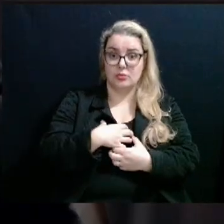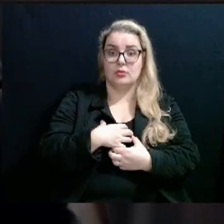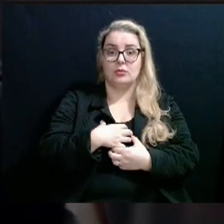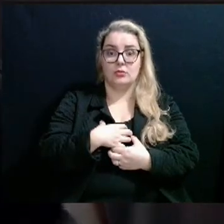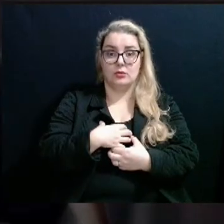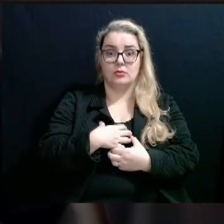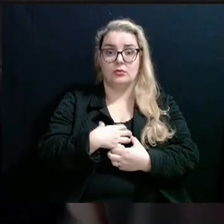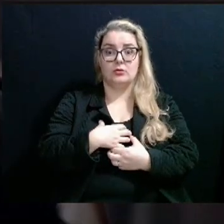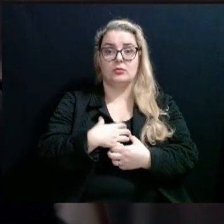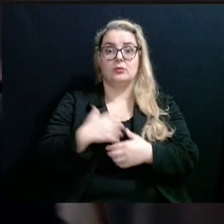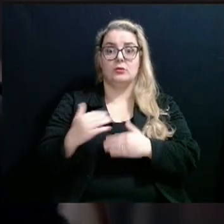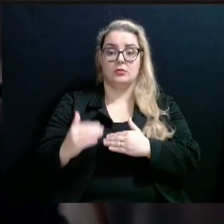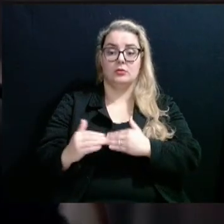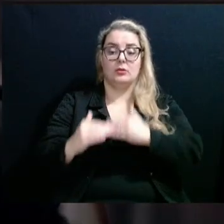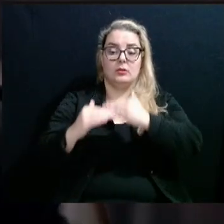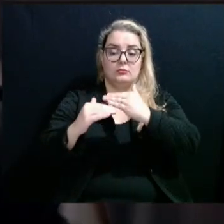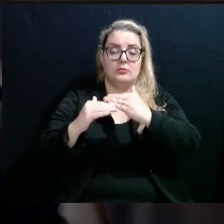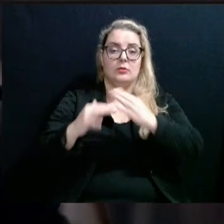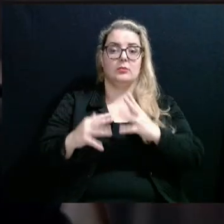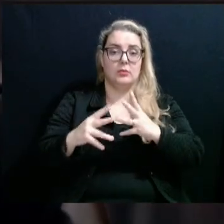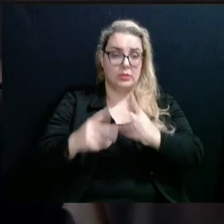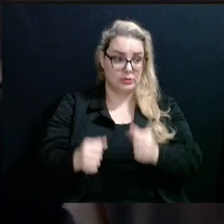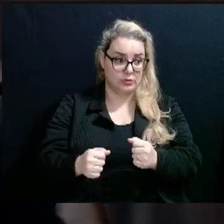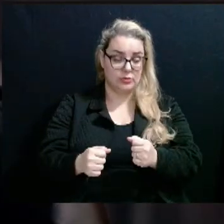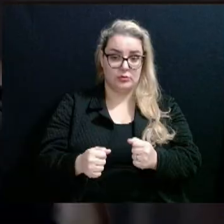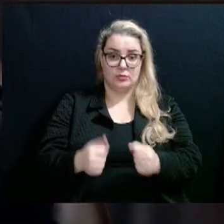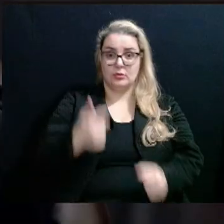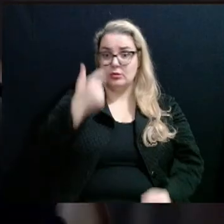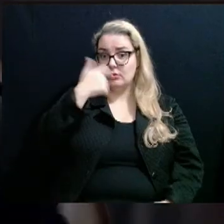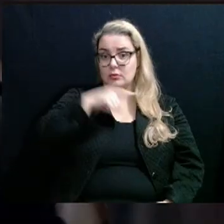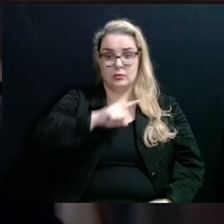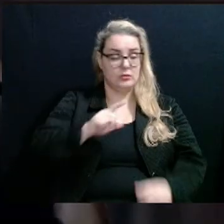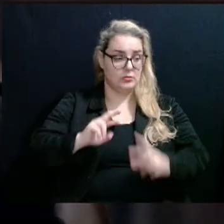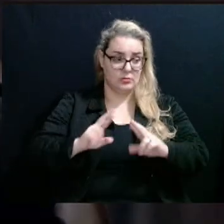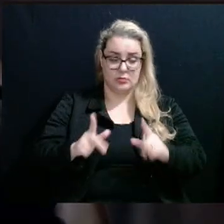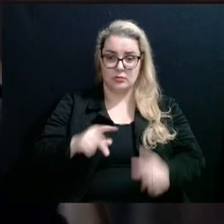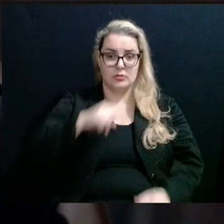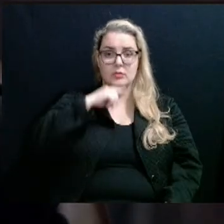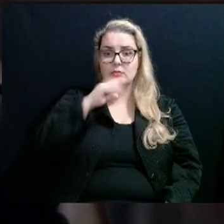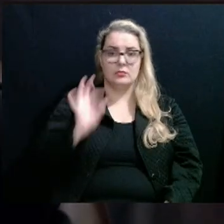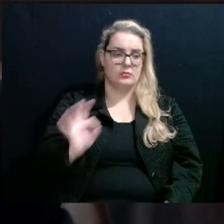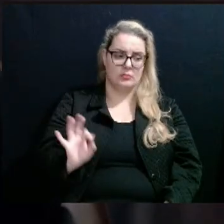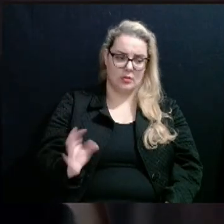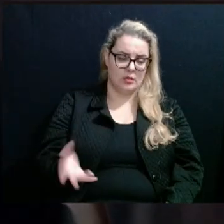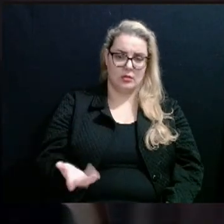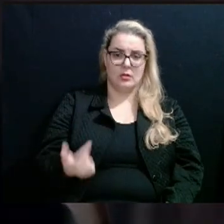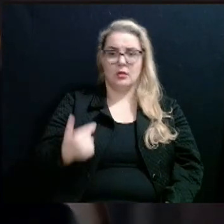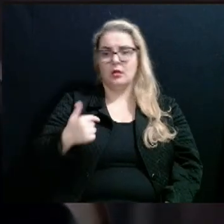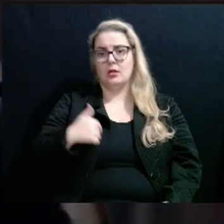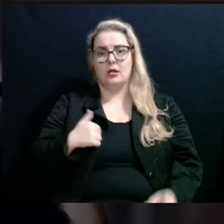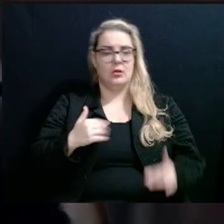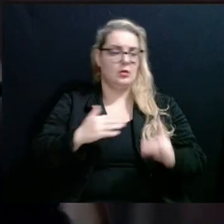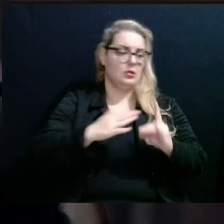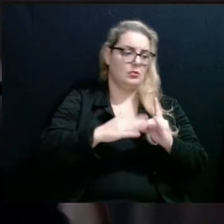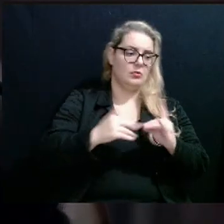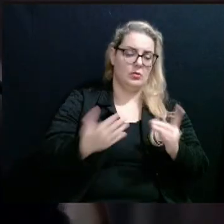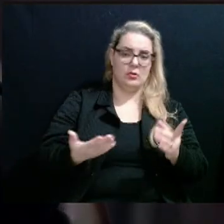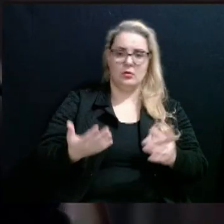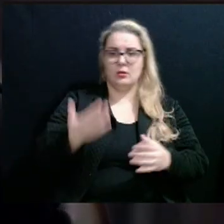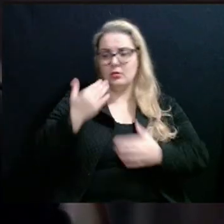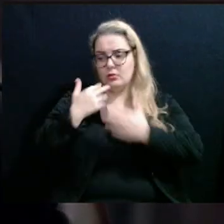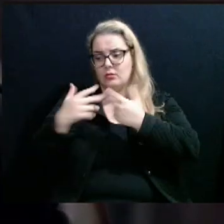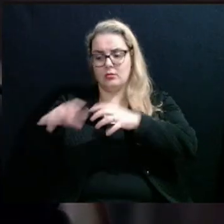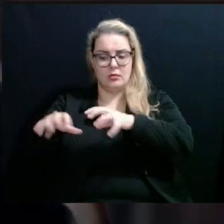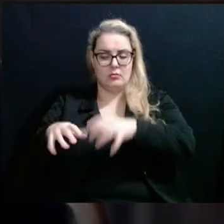igualitária para todos, de que você não é diferente de ninguém, não é porque eu sou vegano, eu sou melhor, eu tenho